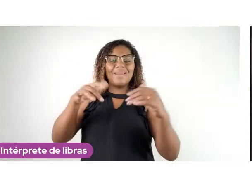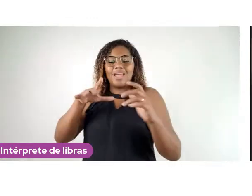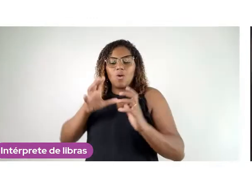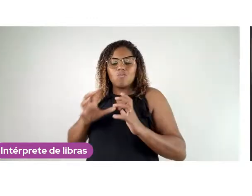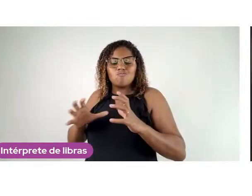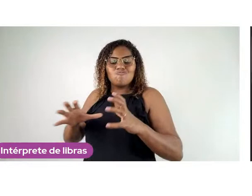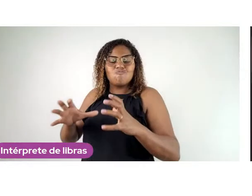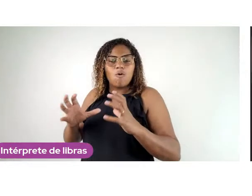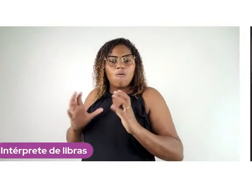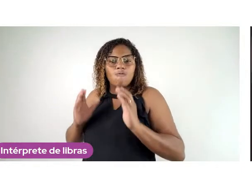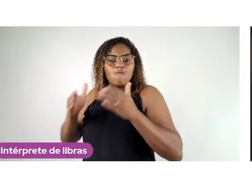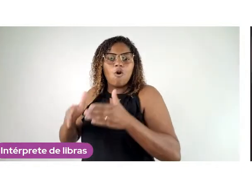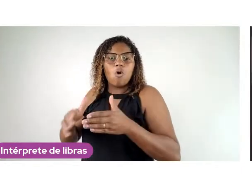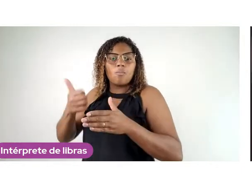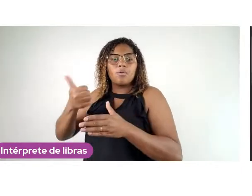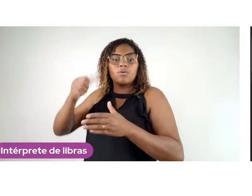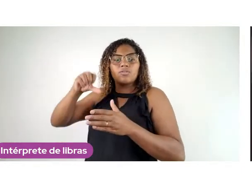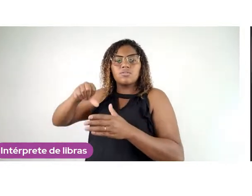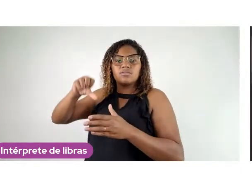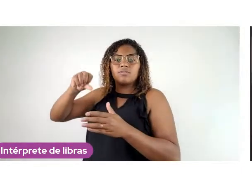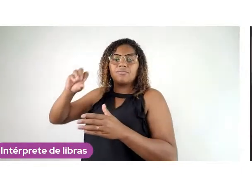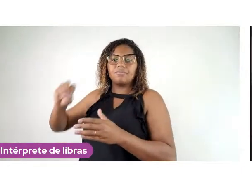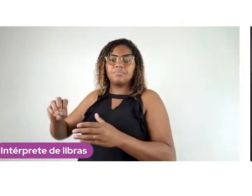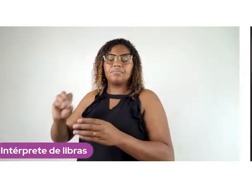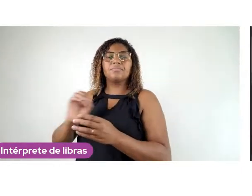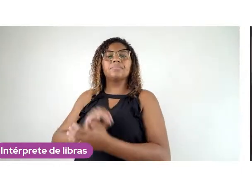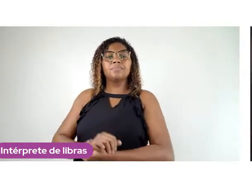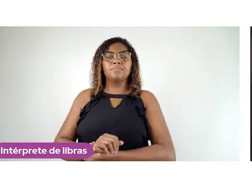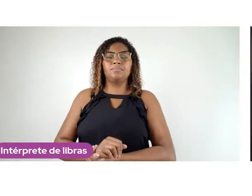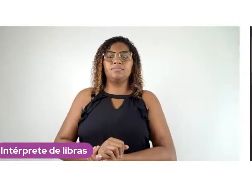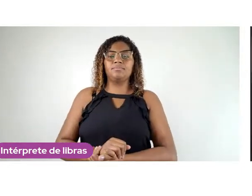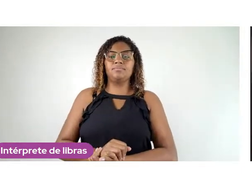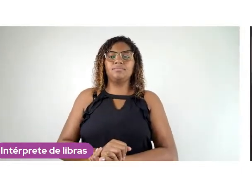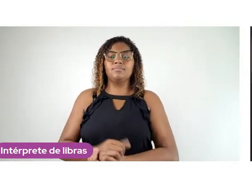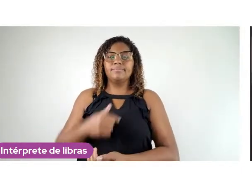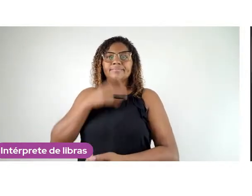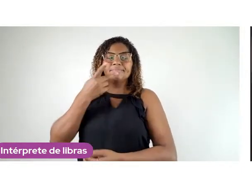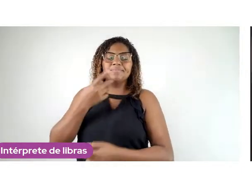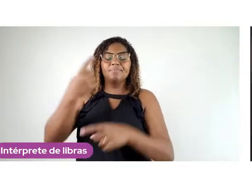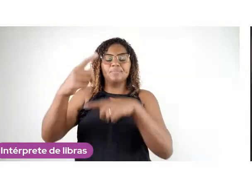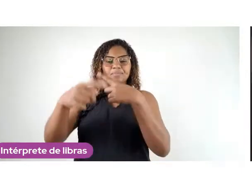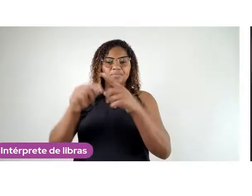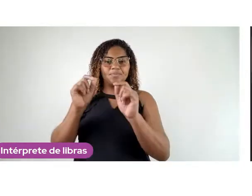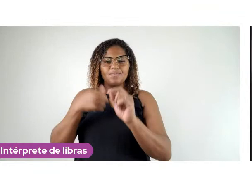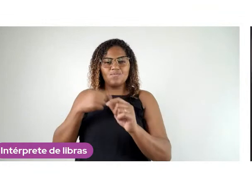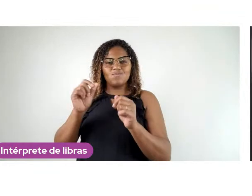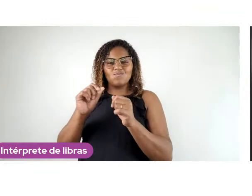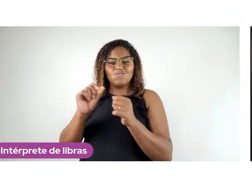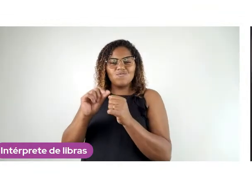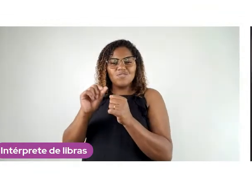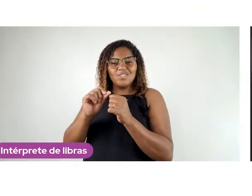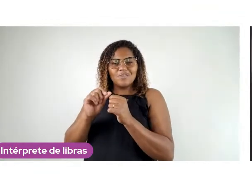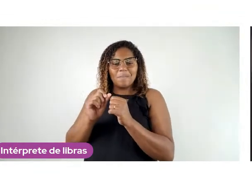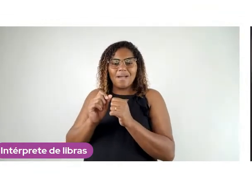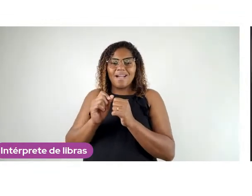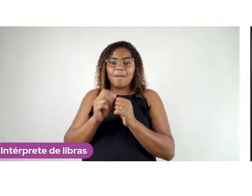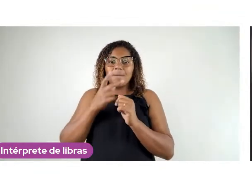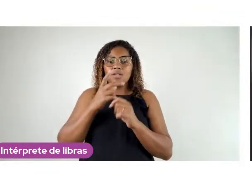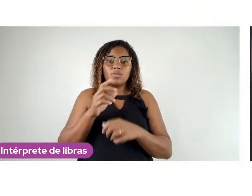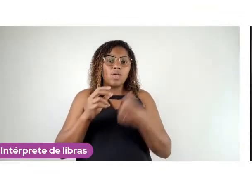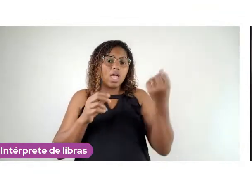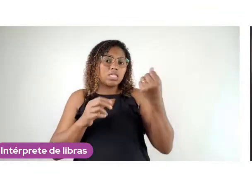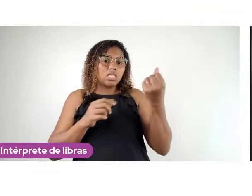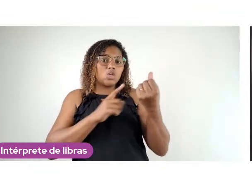desde 1990, né? Eu vou falar daqui a pouquinho, porque eu fiz uma pausa aqui, eu não falei ainda do 6º relatório,